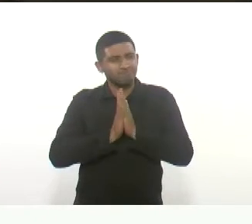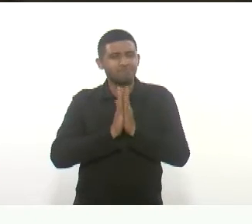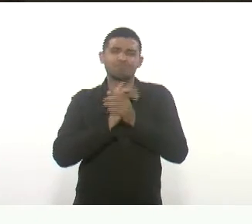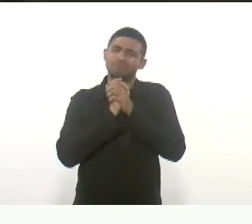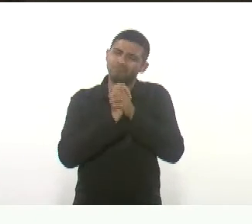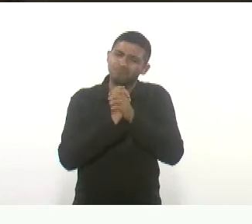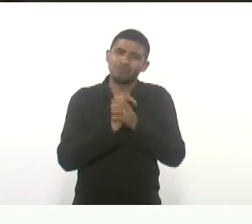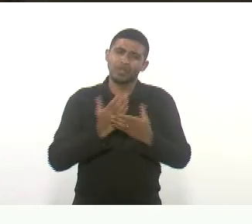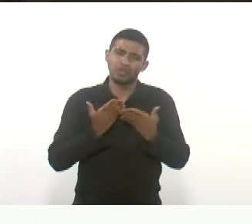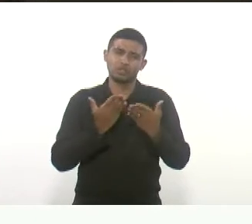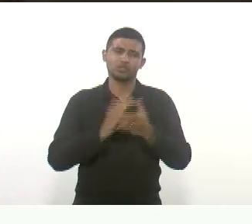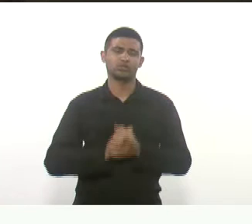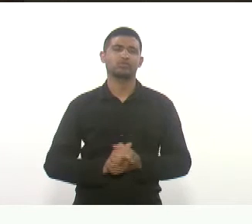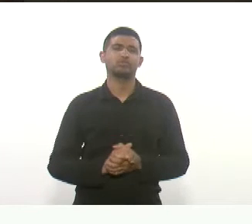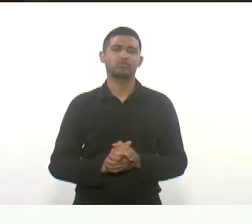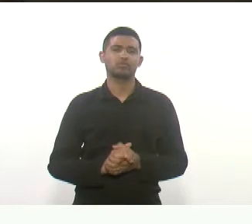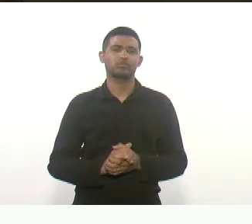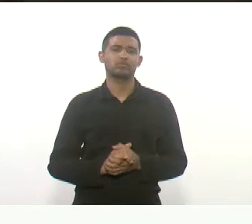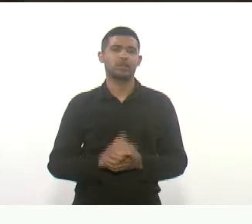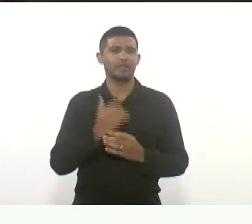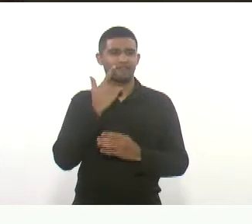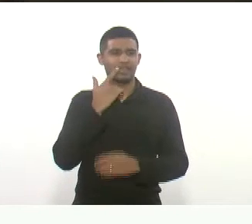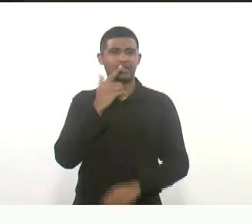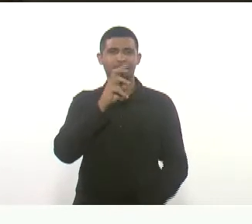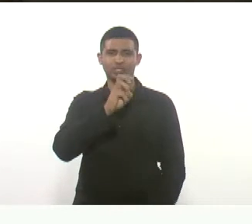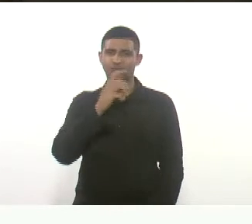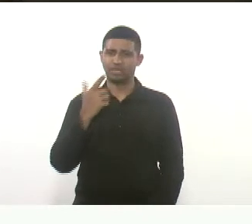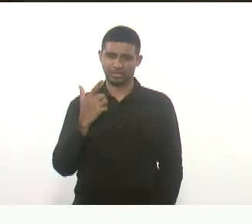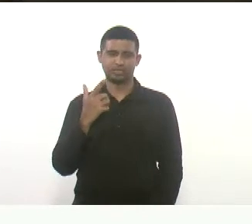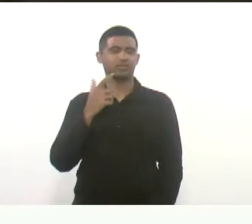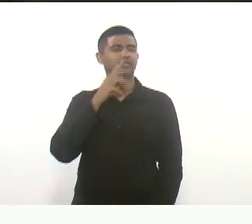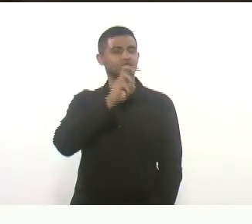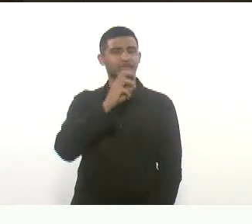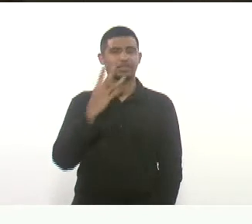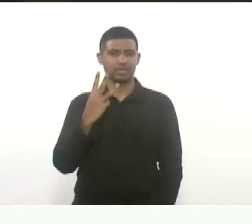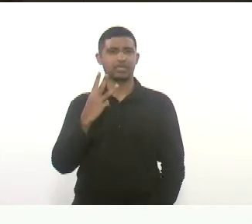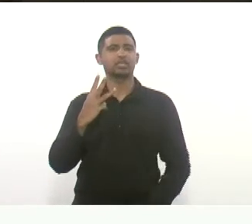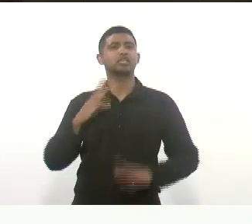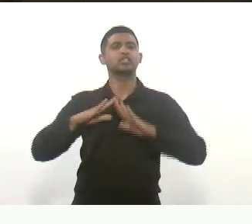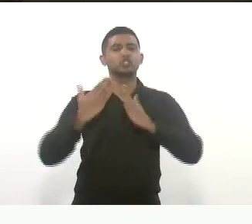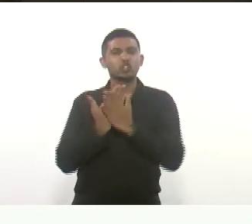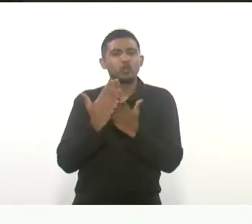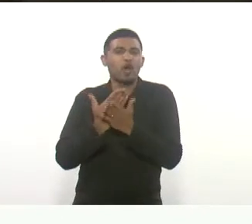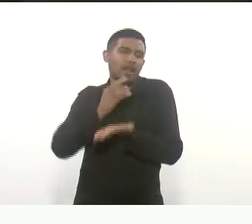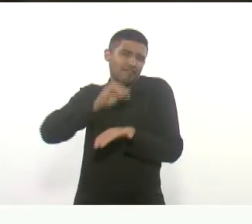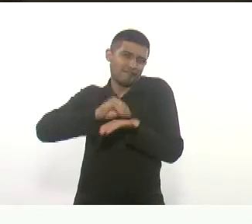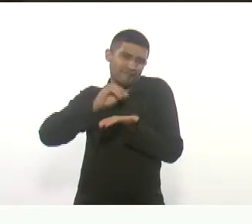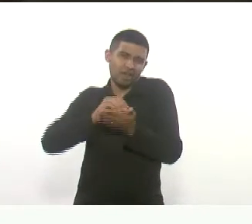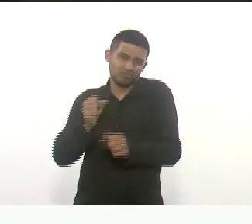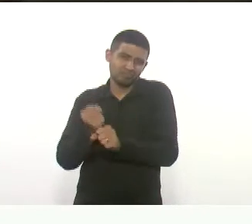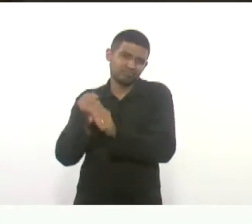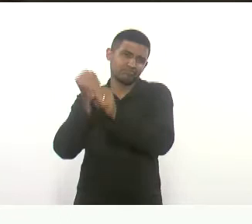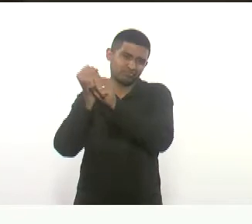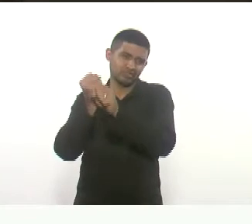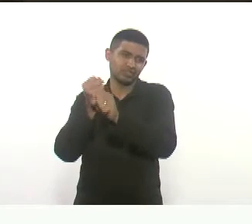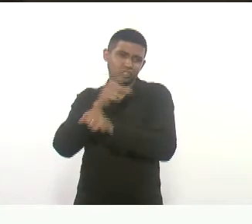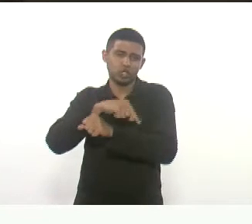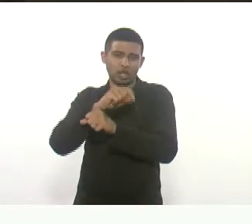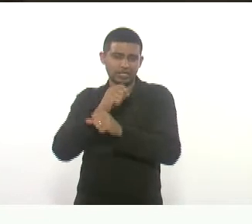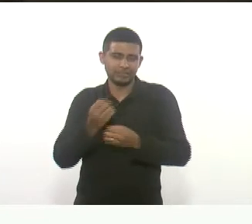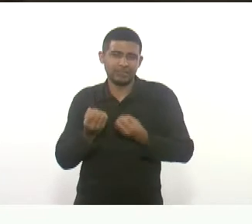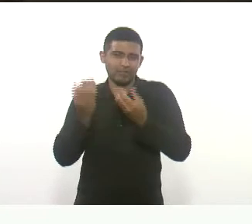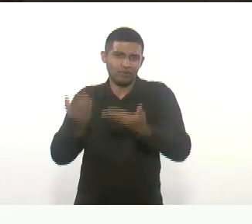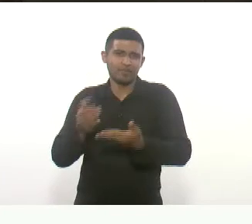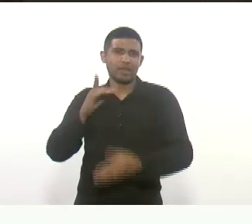Excelência, sim, aquelas 53 escolas municipais que estão inacabadas, que a gente entregou até o Pedro tinha